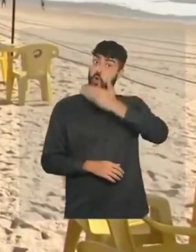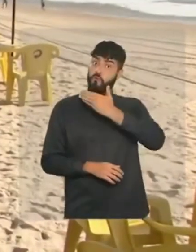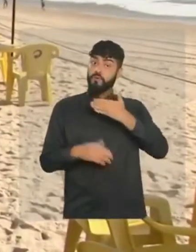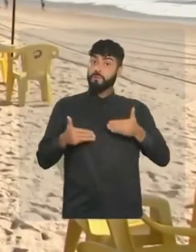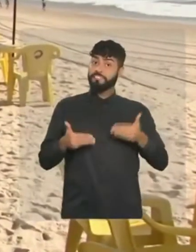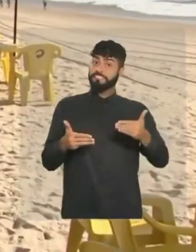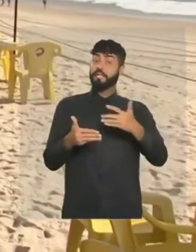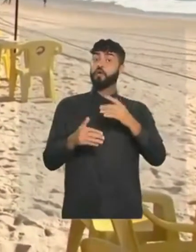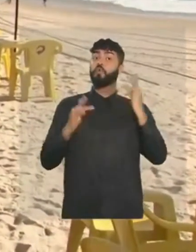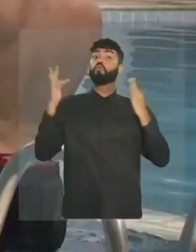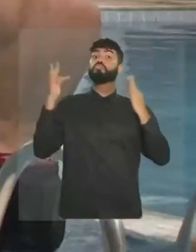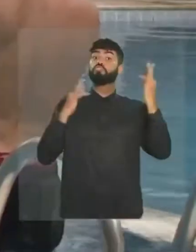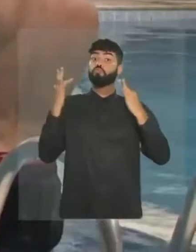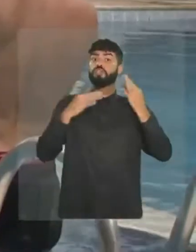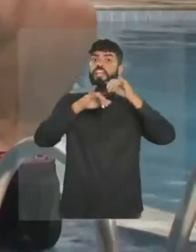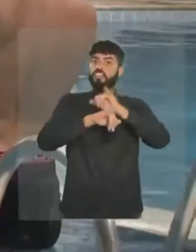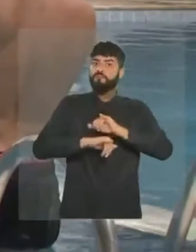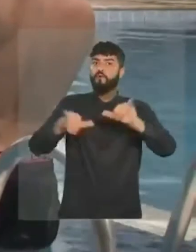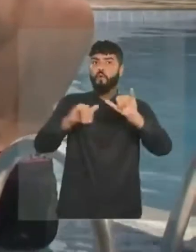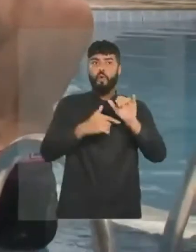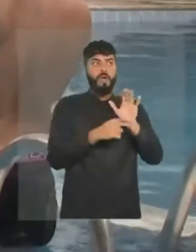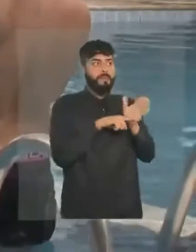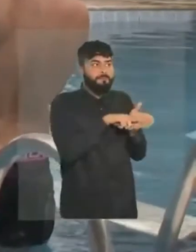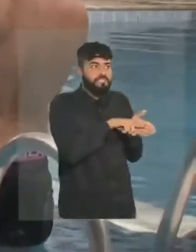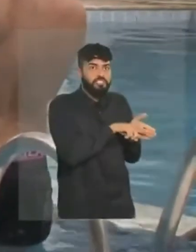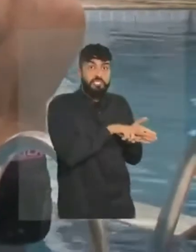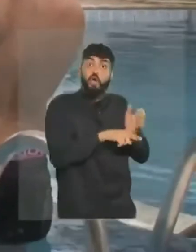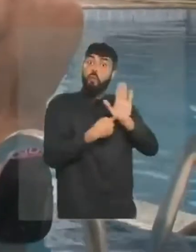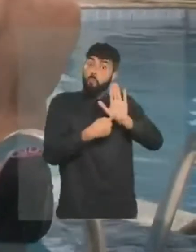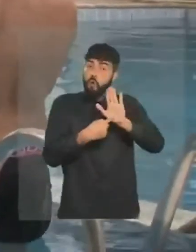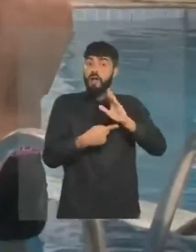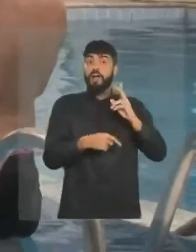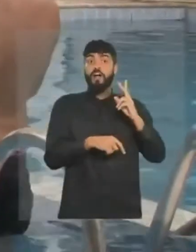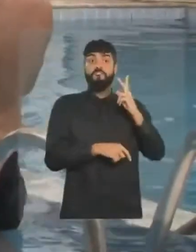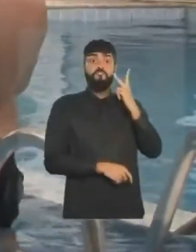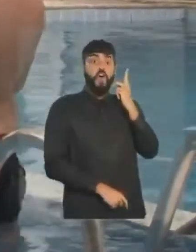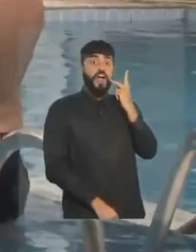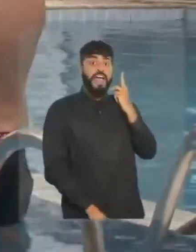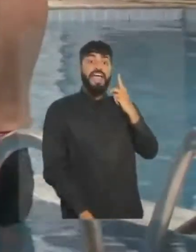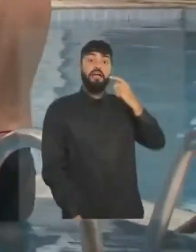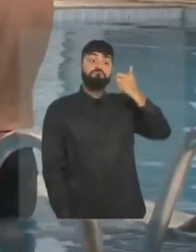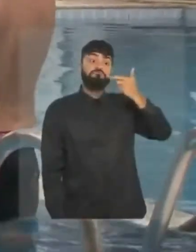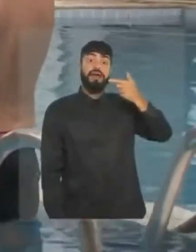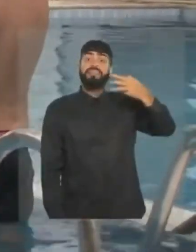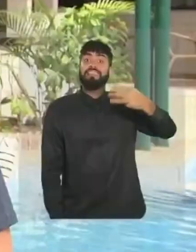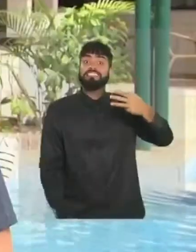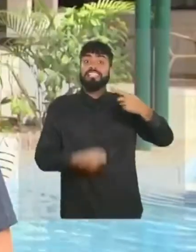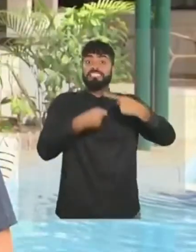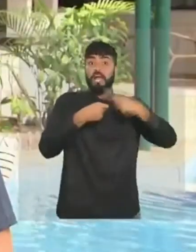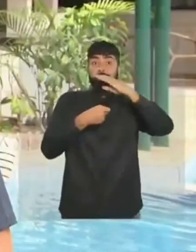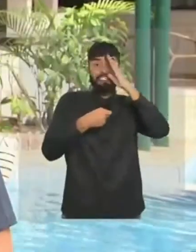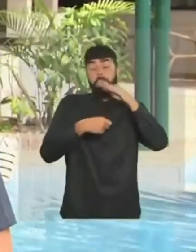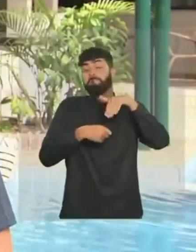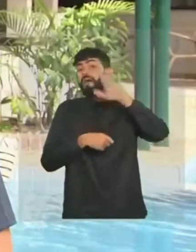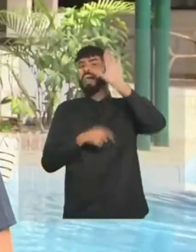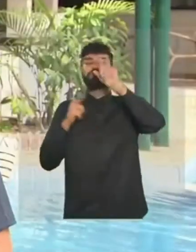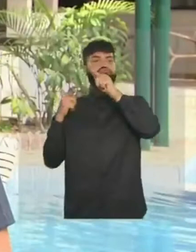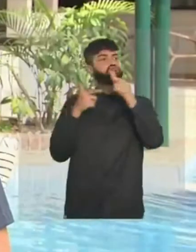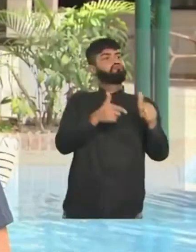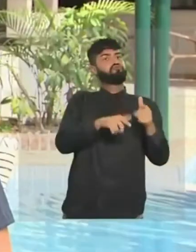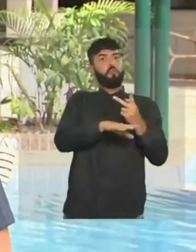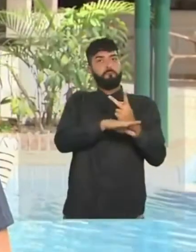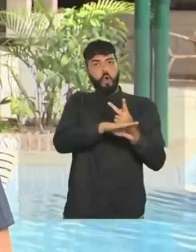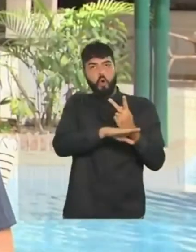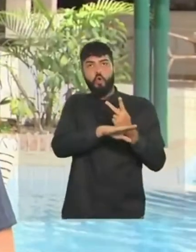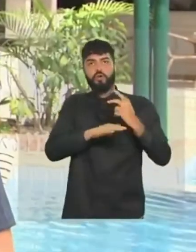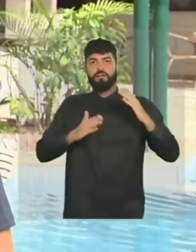que divulgou uma pesquisa que mostra Fortaleza como a terceira cidade brasileira mais procurada nesse período. Os números que levantamos, estávamos